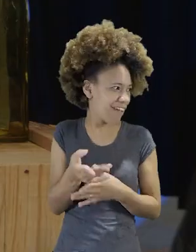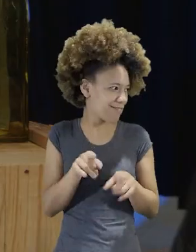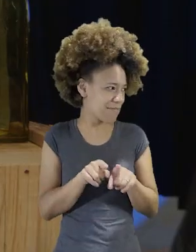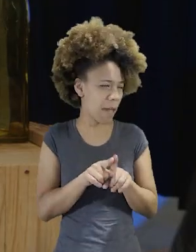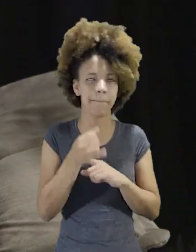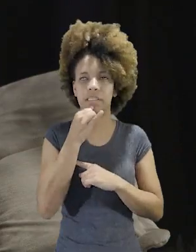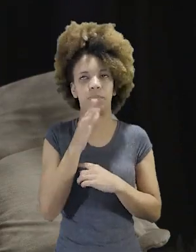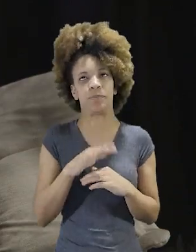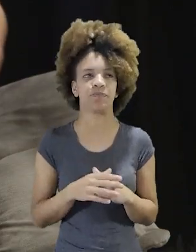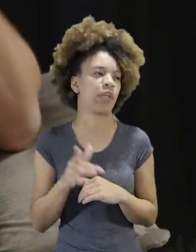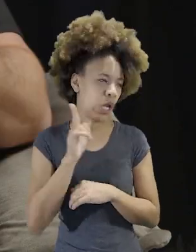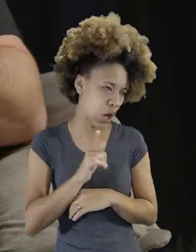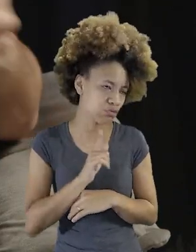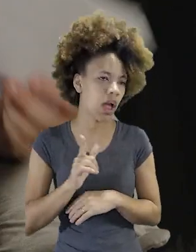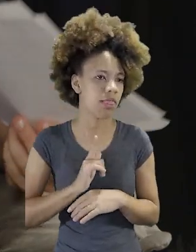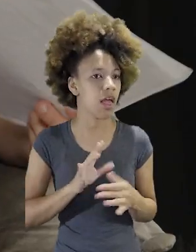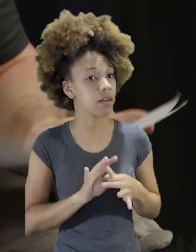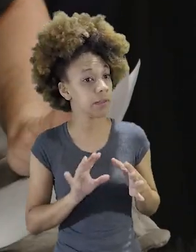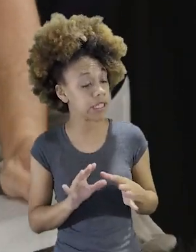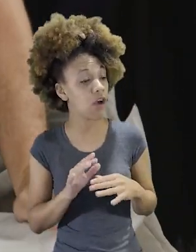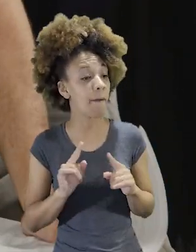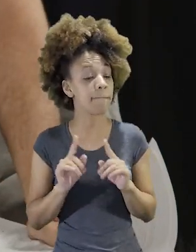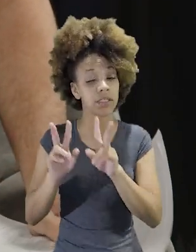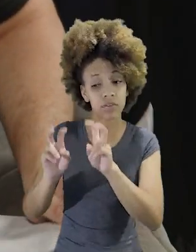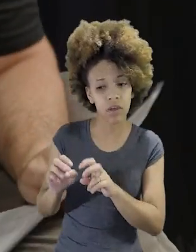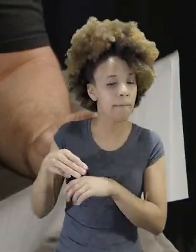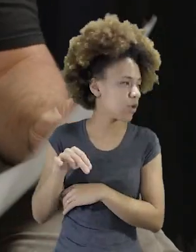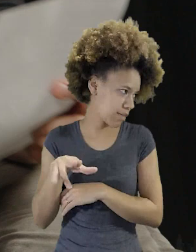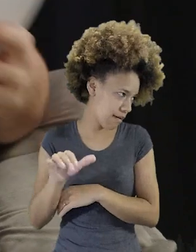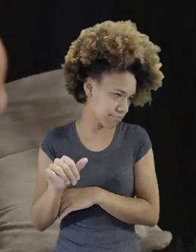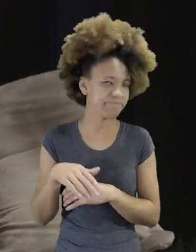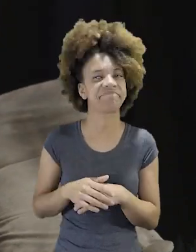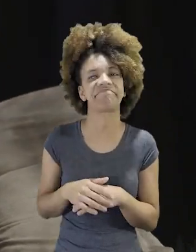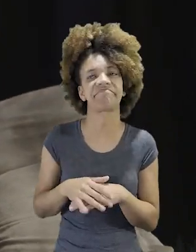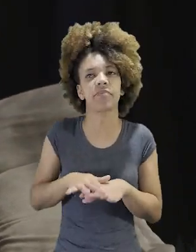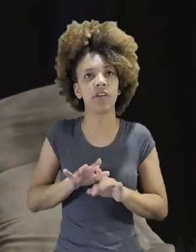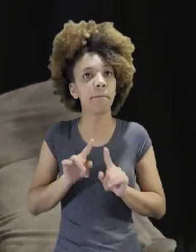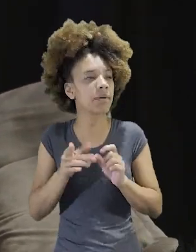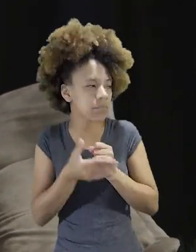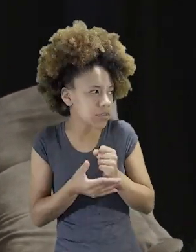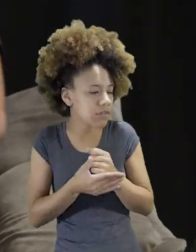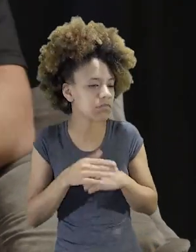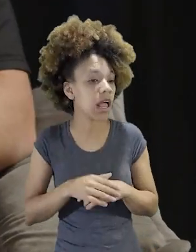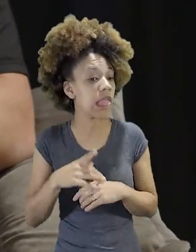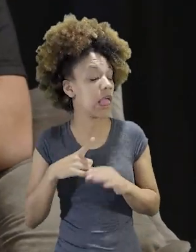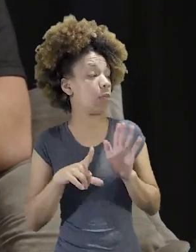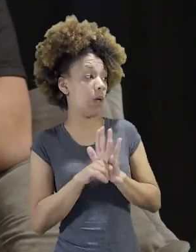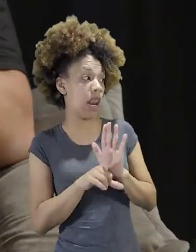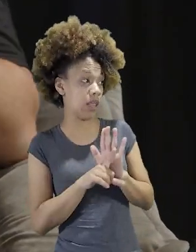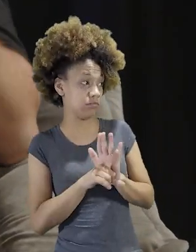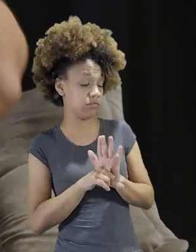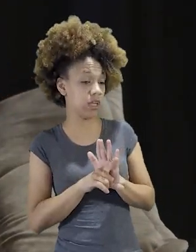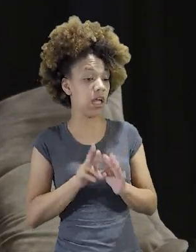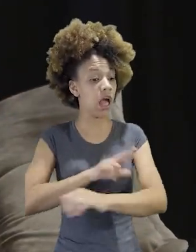vice-versa ao menos que tipo assim obviamente a gente tem a coisa da Liberdade a gente vai estar naquele assunto monarquia da vida mas tem uma coisa que é basicamente